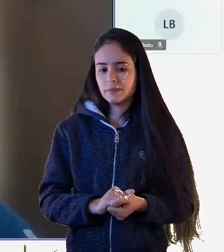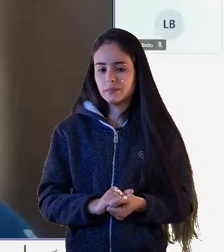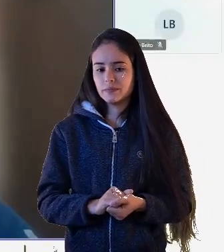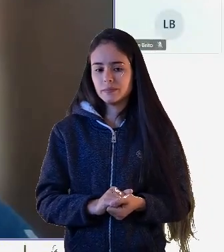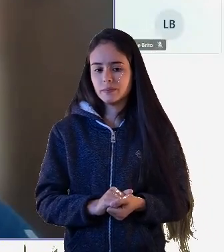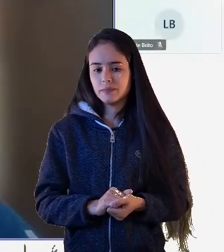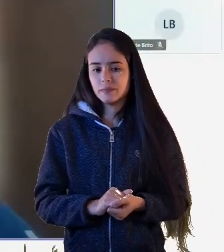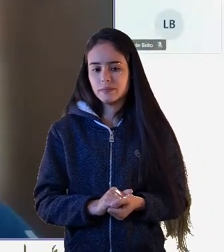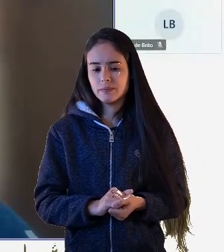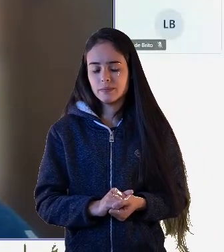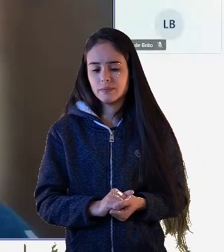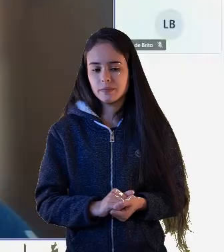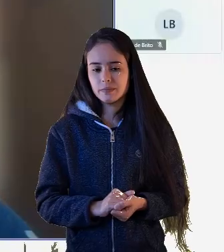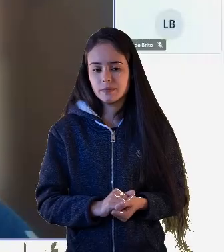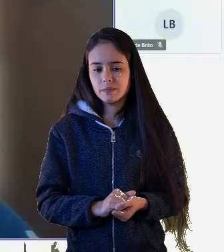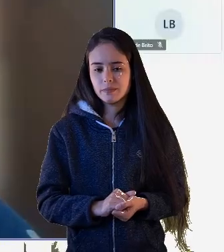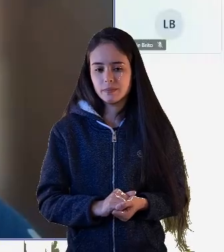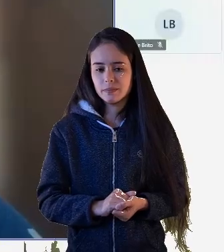aquela pessoa,